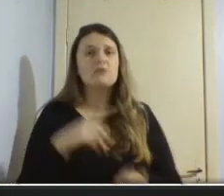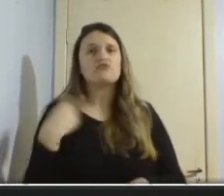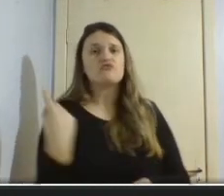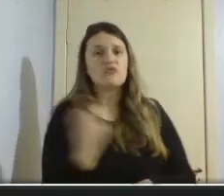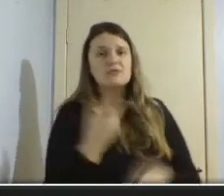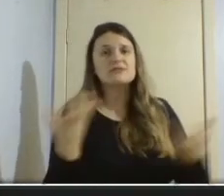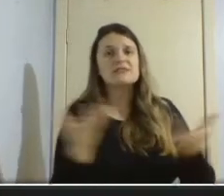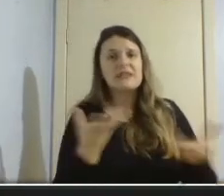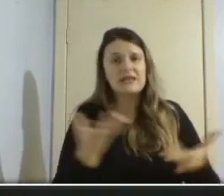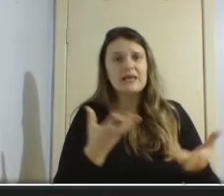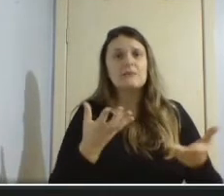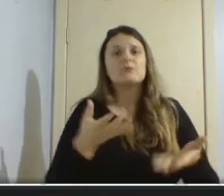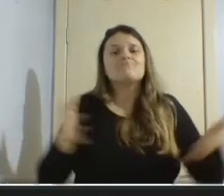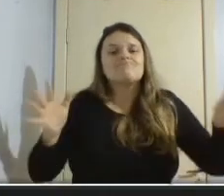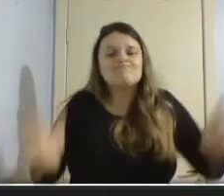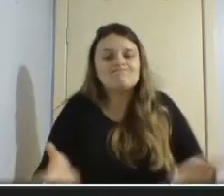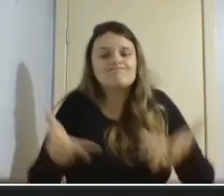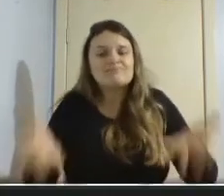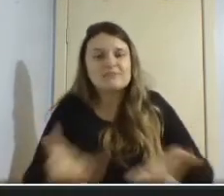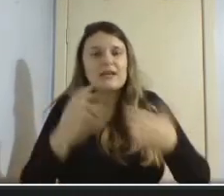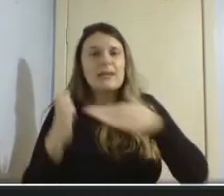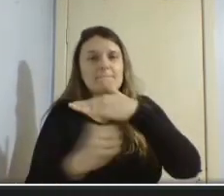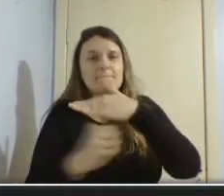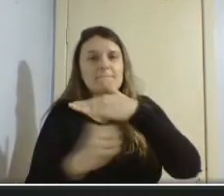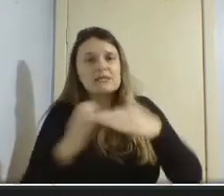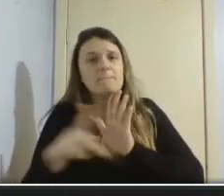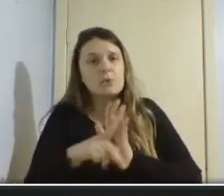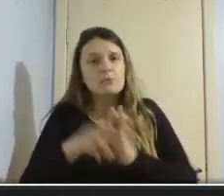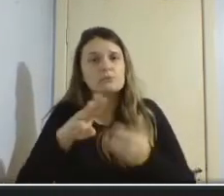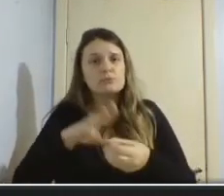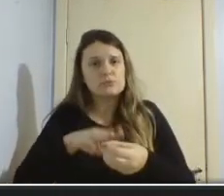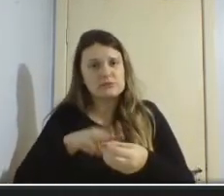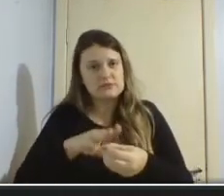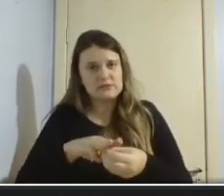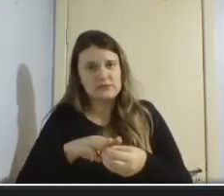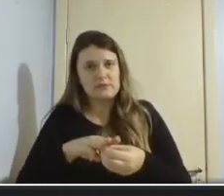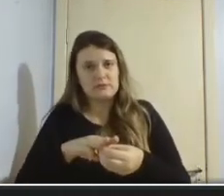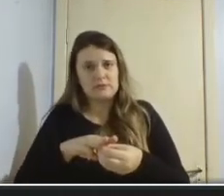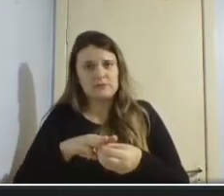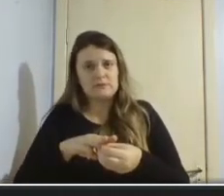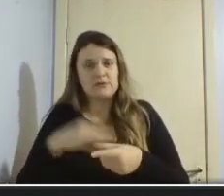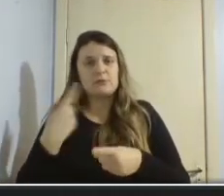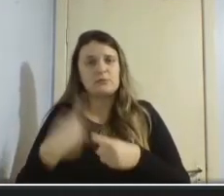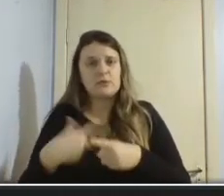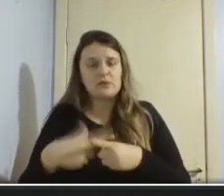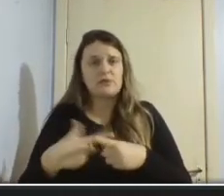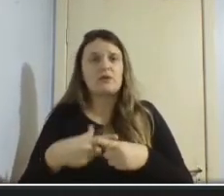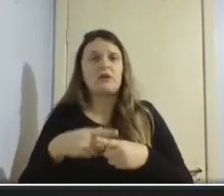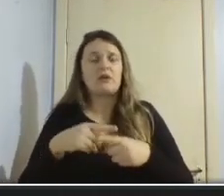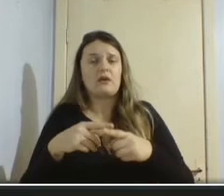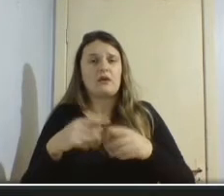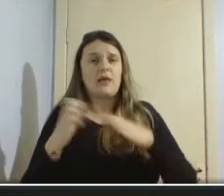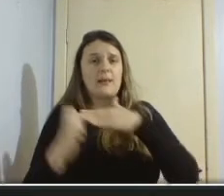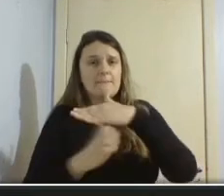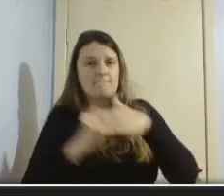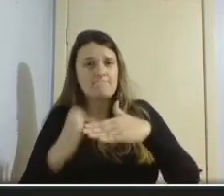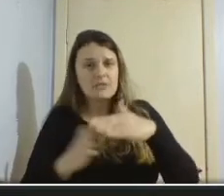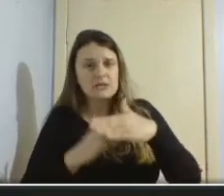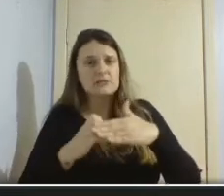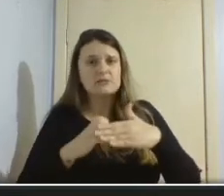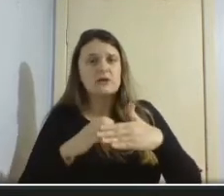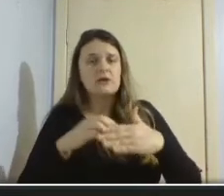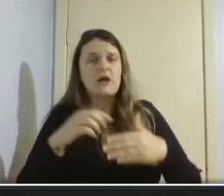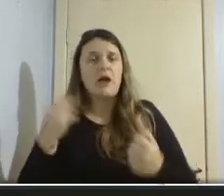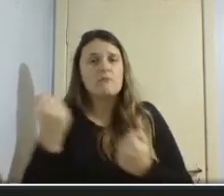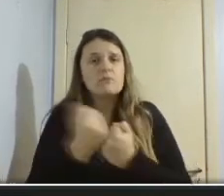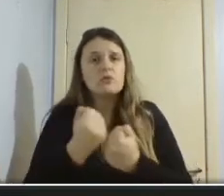nascem no município, né? Além daquelas que são atraídas de fora, que já geram um conjunto de empregos, incentivar as